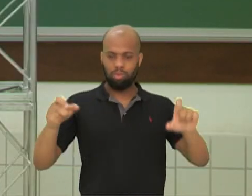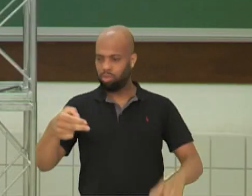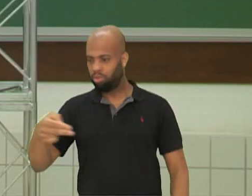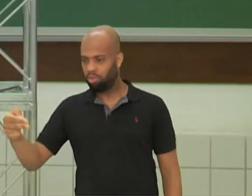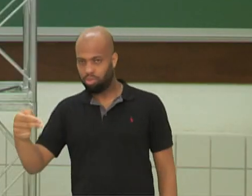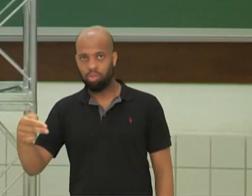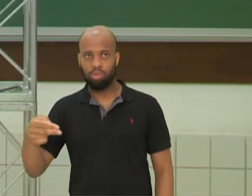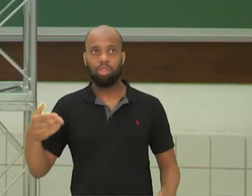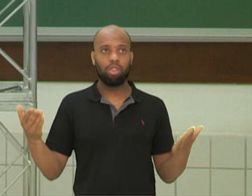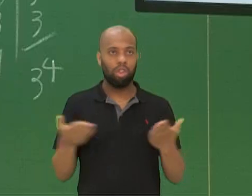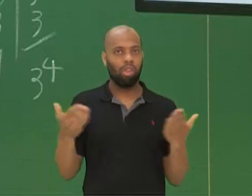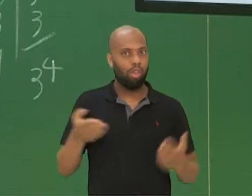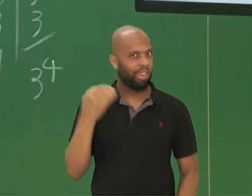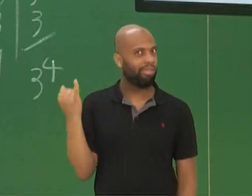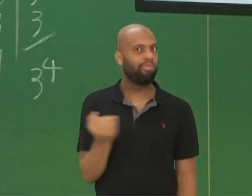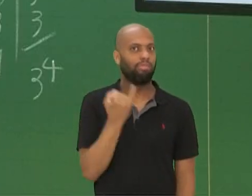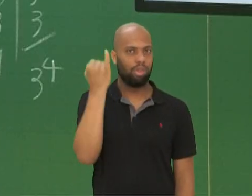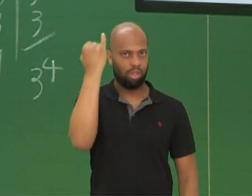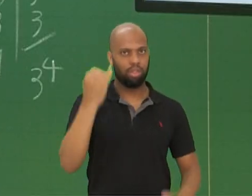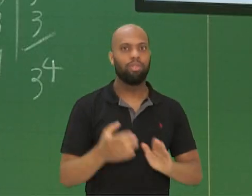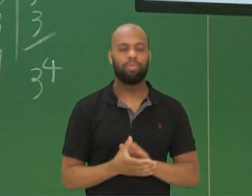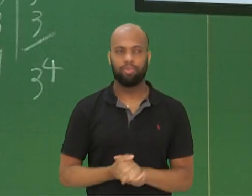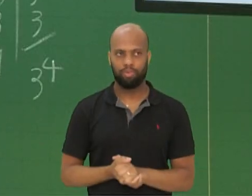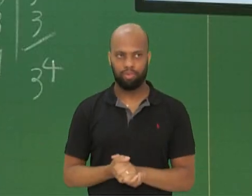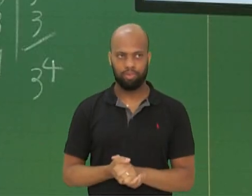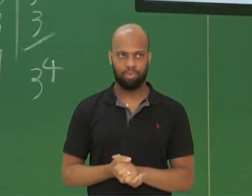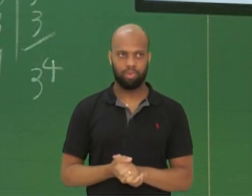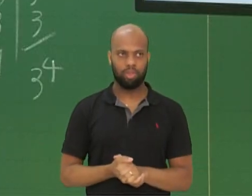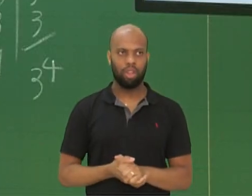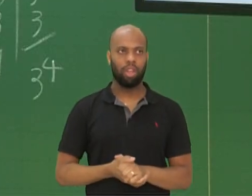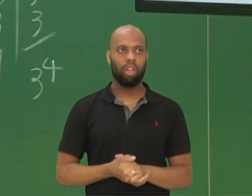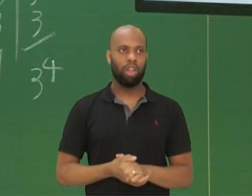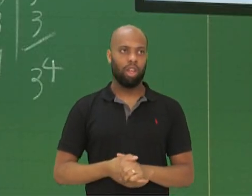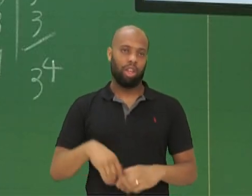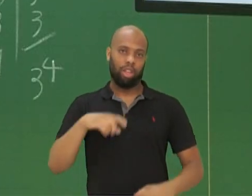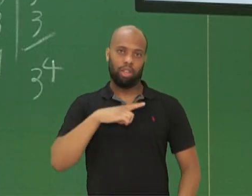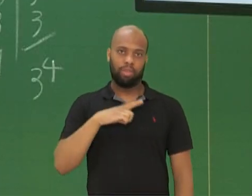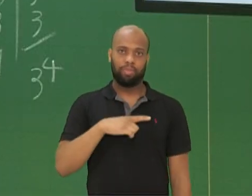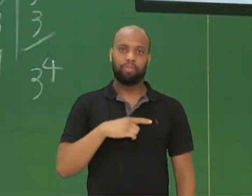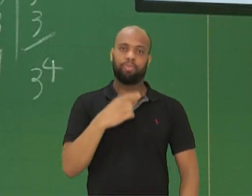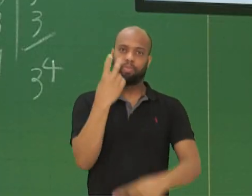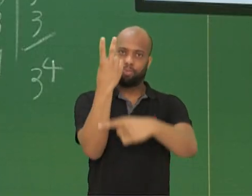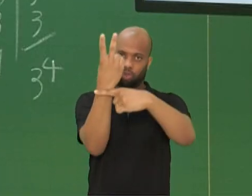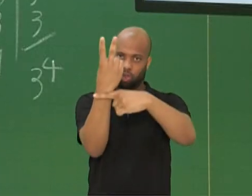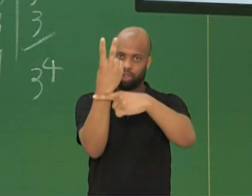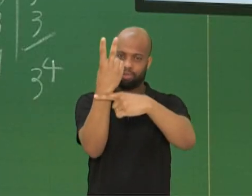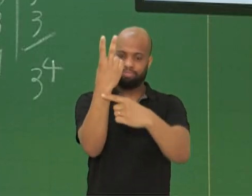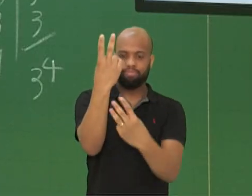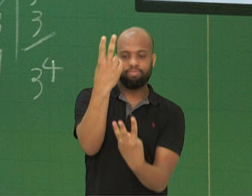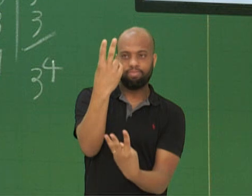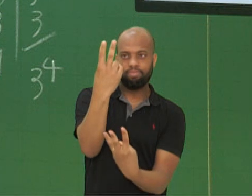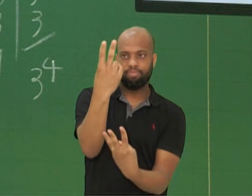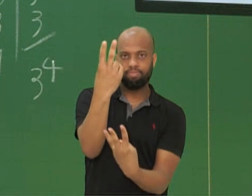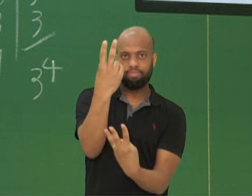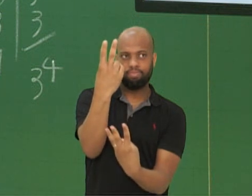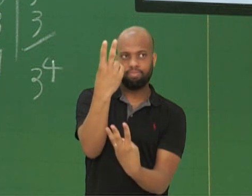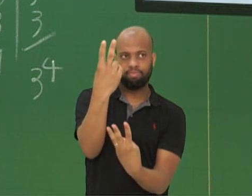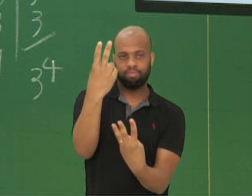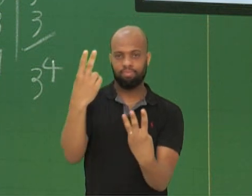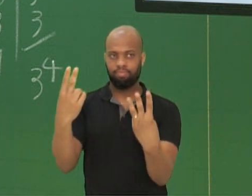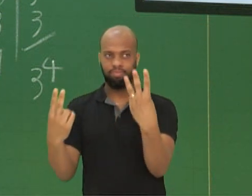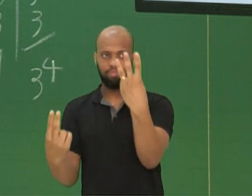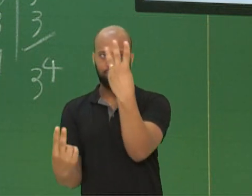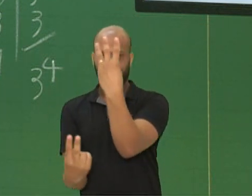expoentes. Então, o 1681 avos pode ser reescrito, gente, olha só,